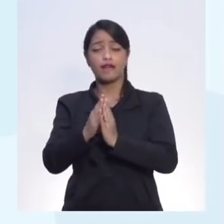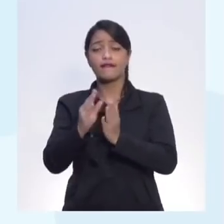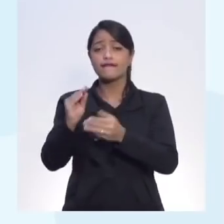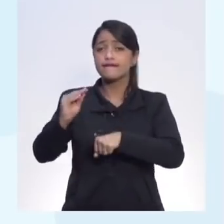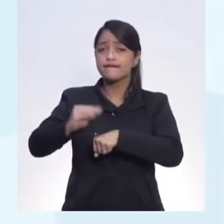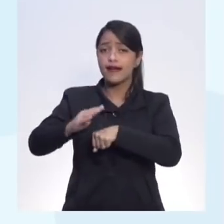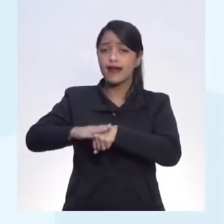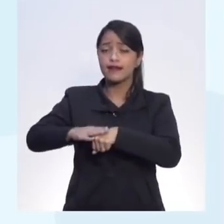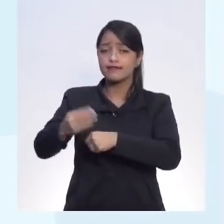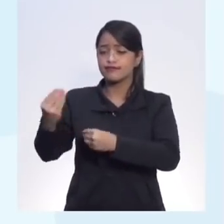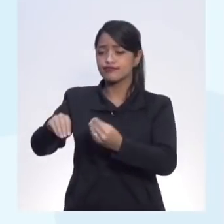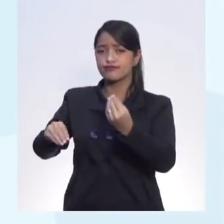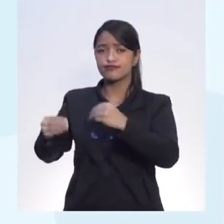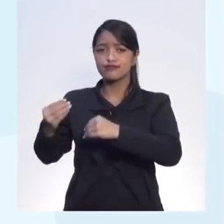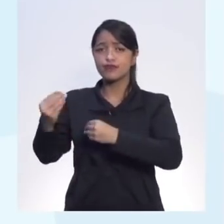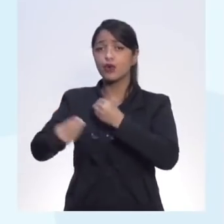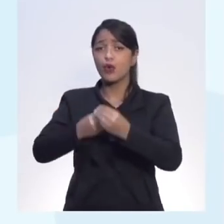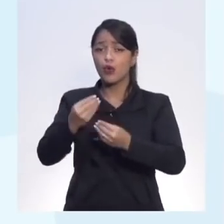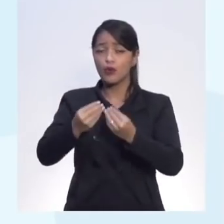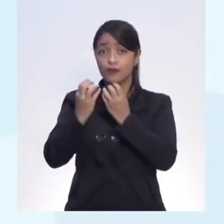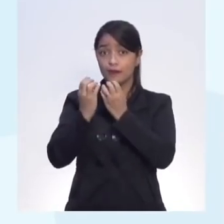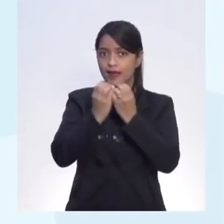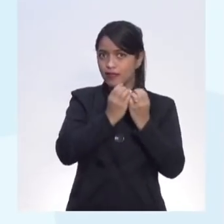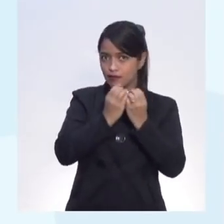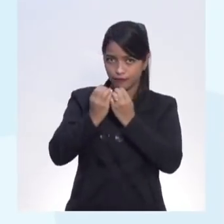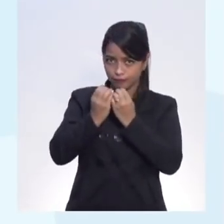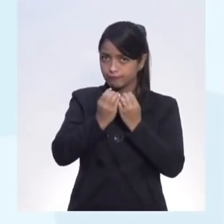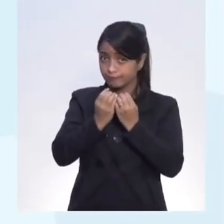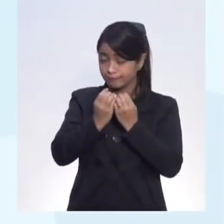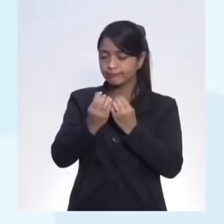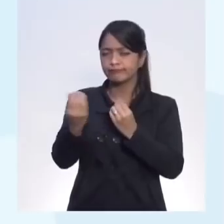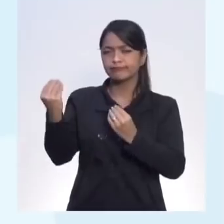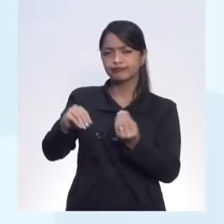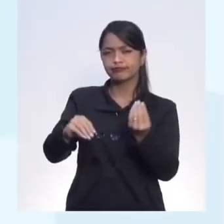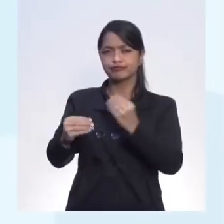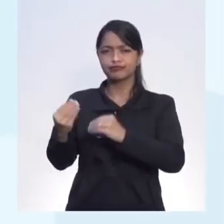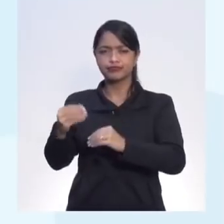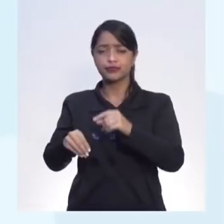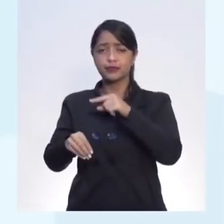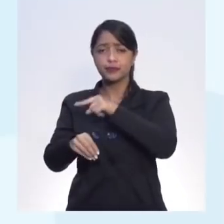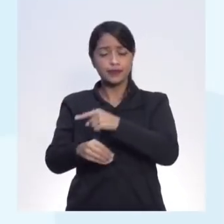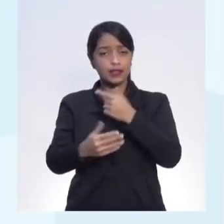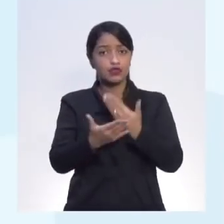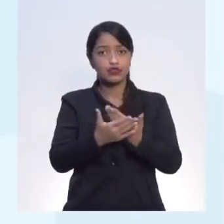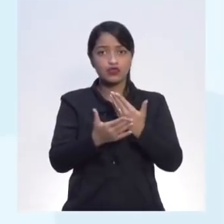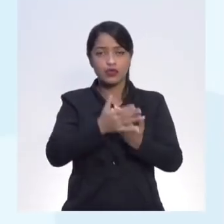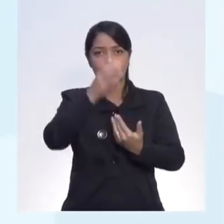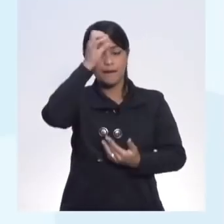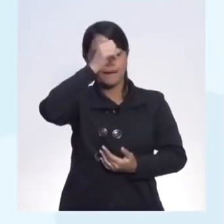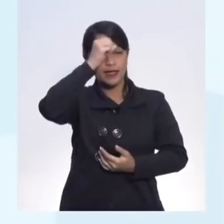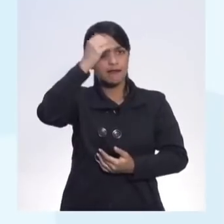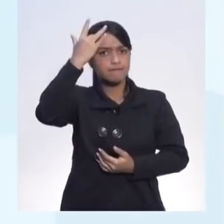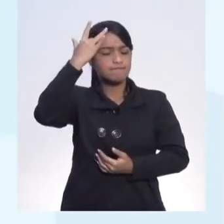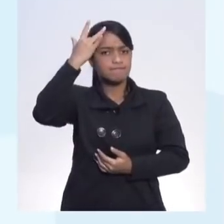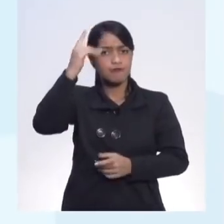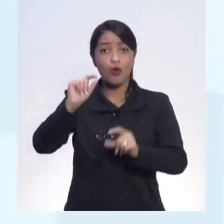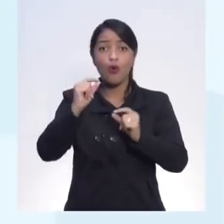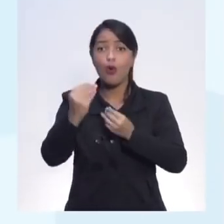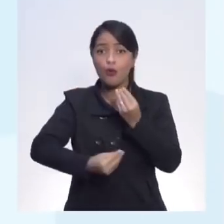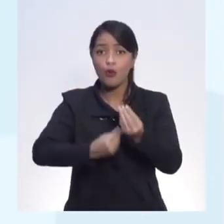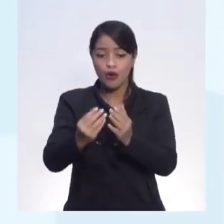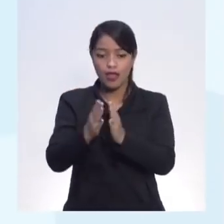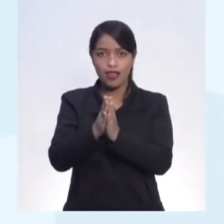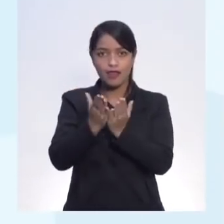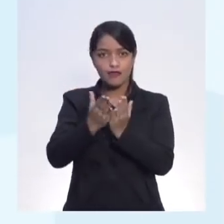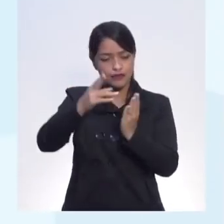livros da estante de Dona Benta. Apesar de ser um Visconde, seu único pertence é a sua cartola. Isso,